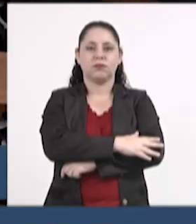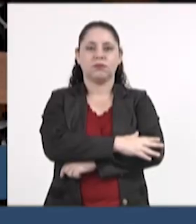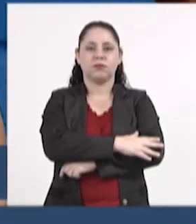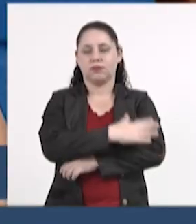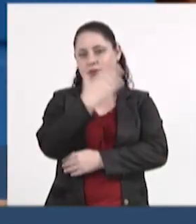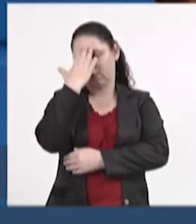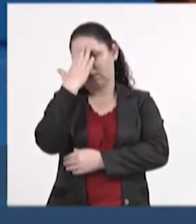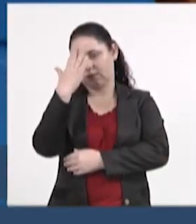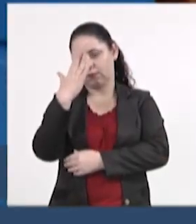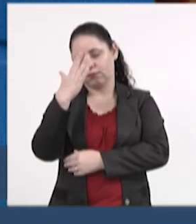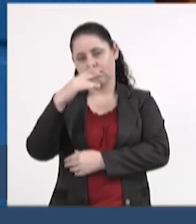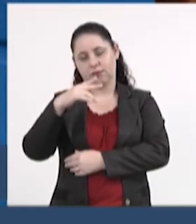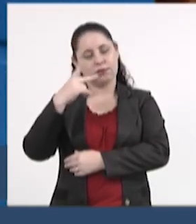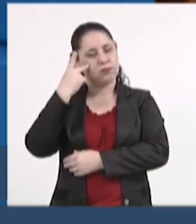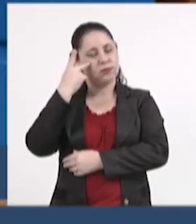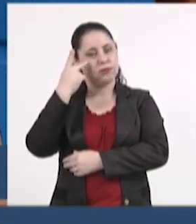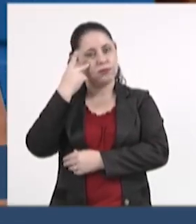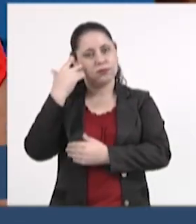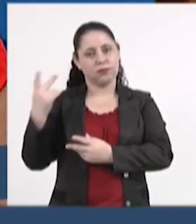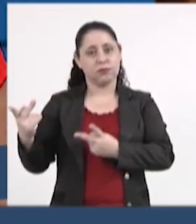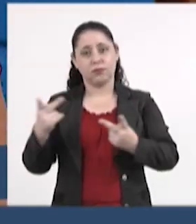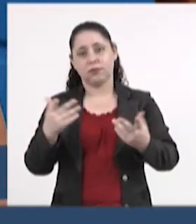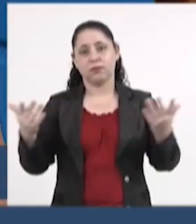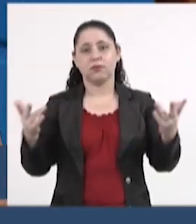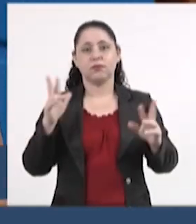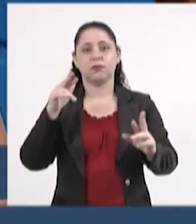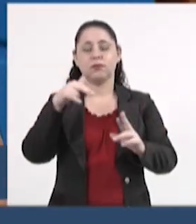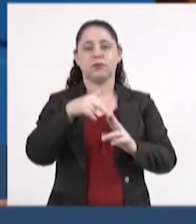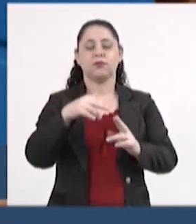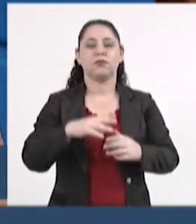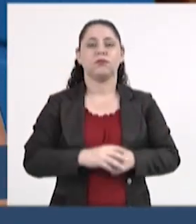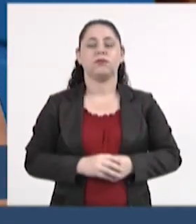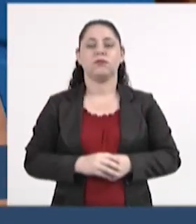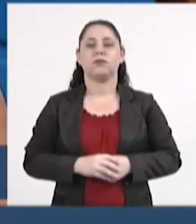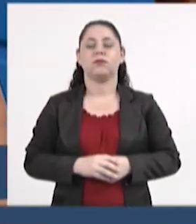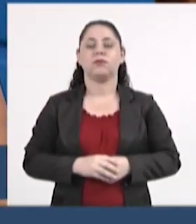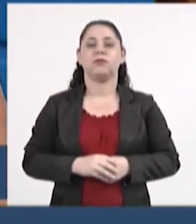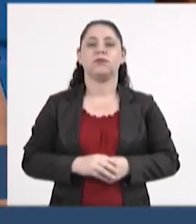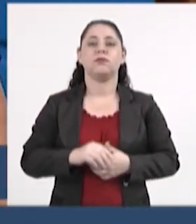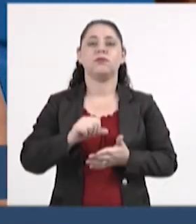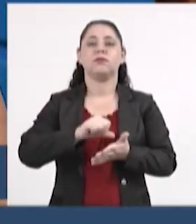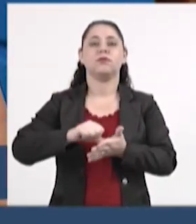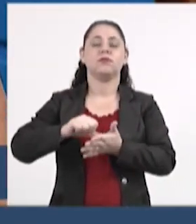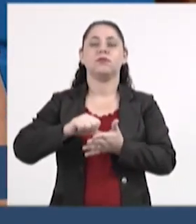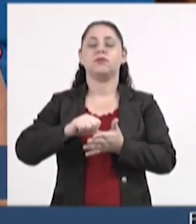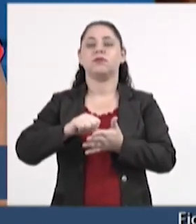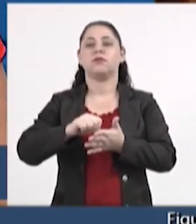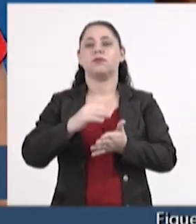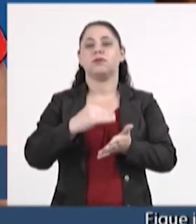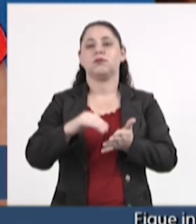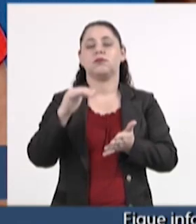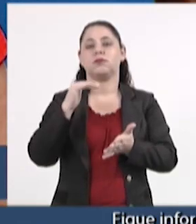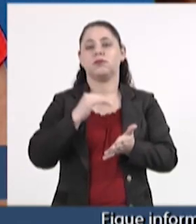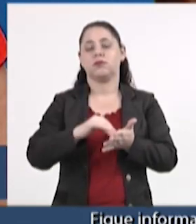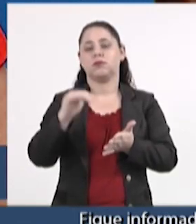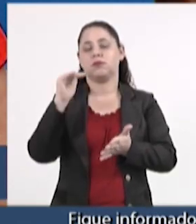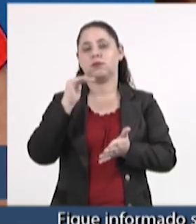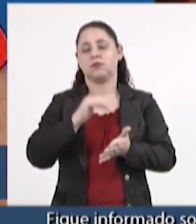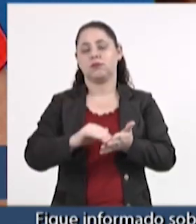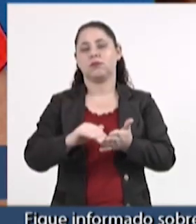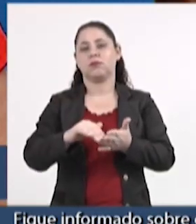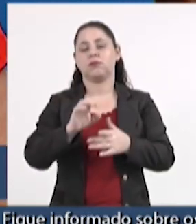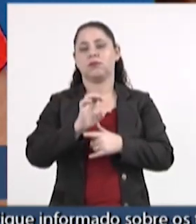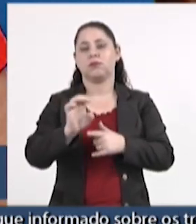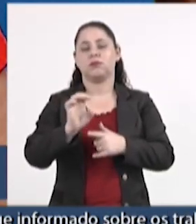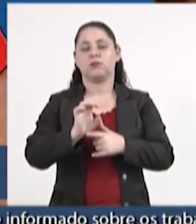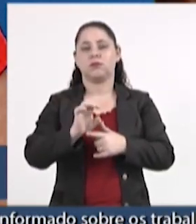Muito obrigado, Pedro, pelo convite. Hoje aqui representando a Central, Secretaria Estadual da Mulher